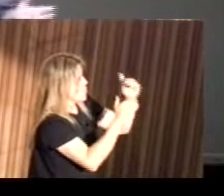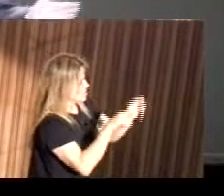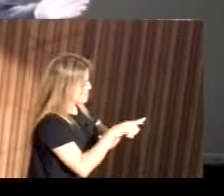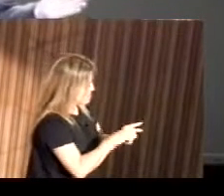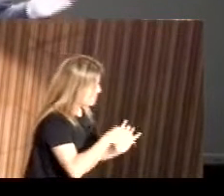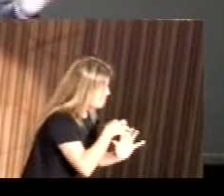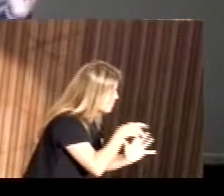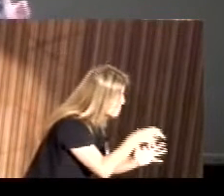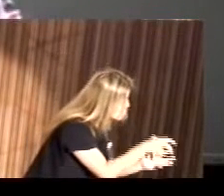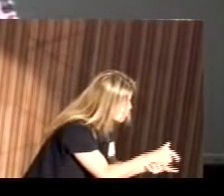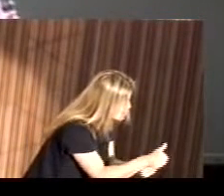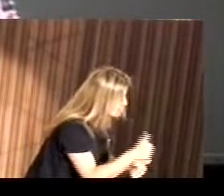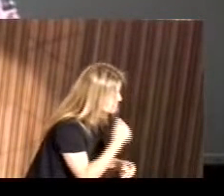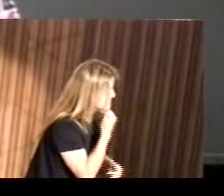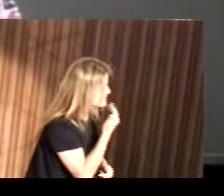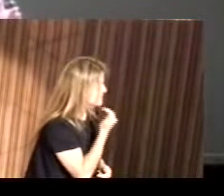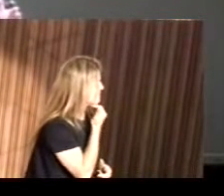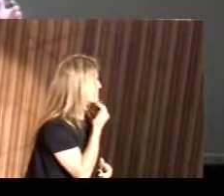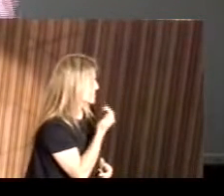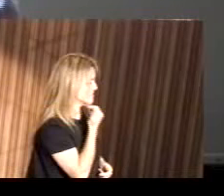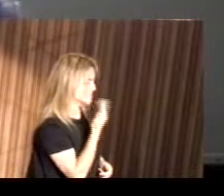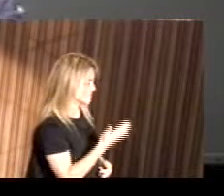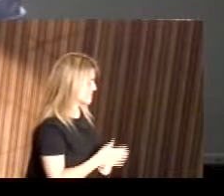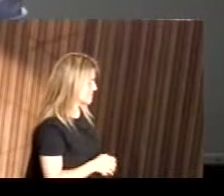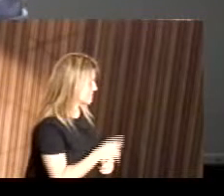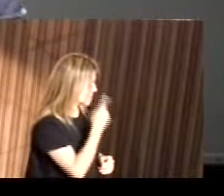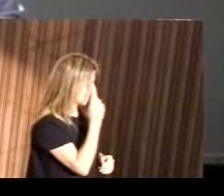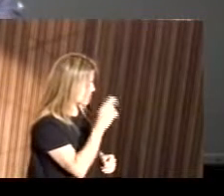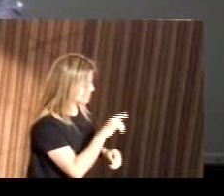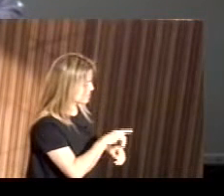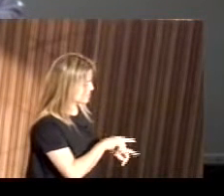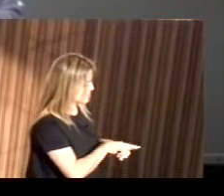da noite para o dia, caiu.